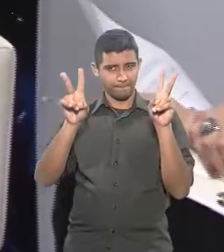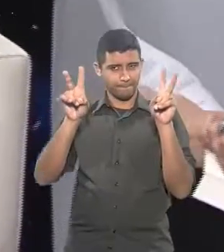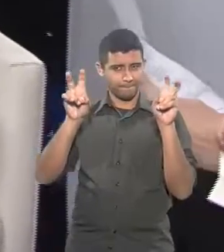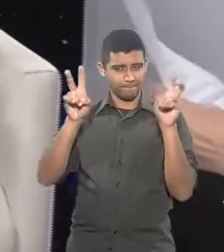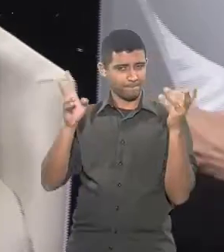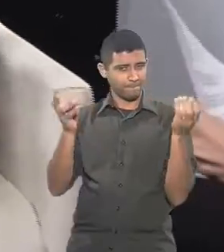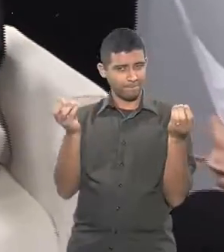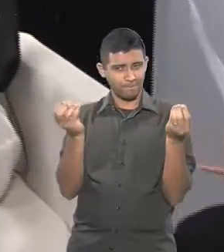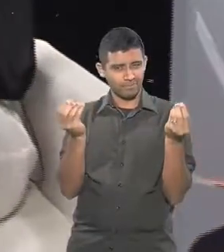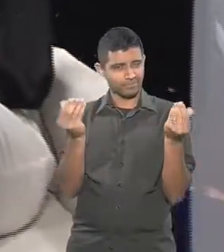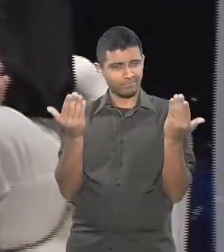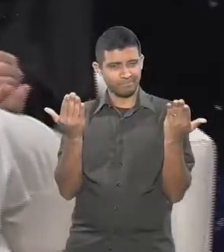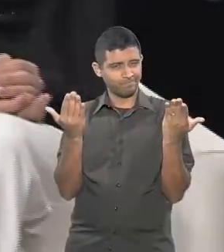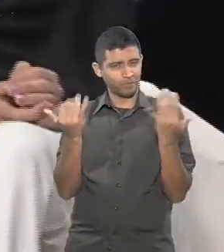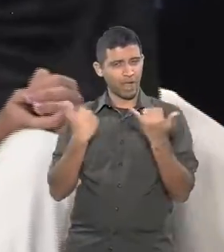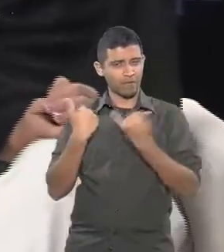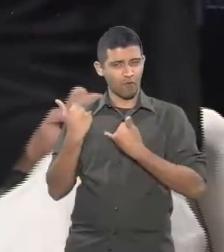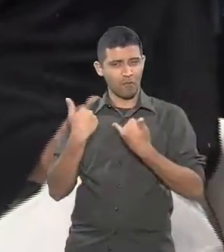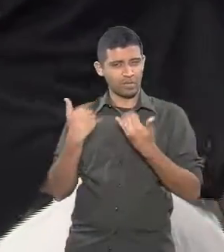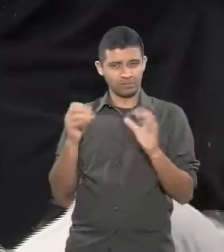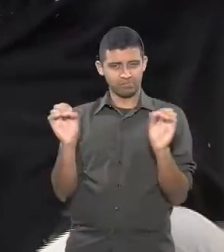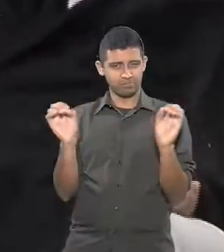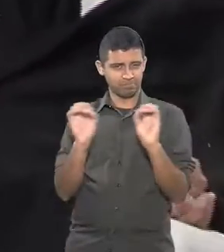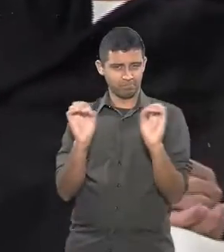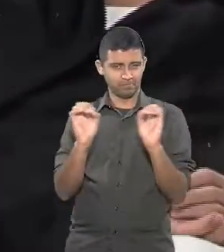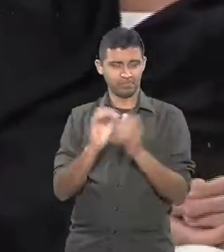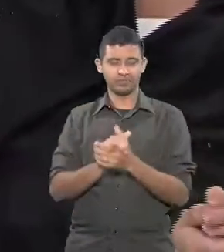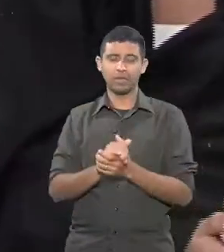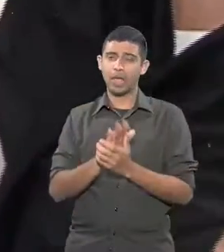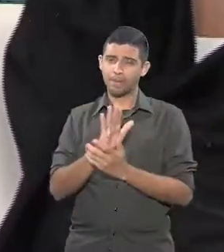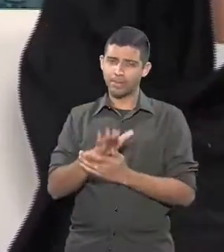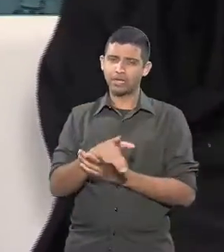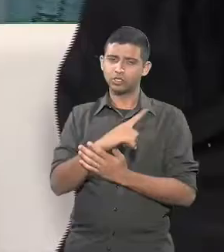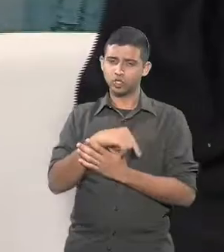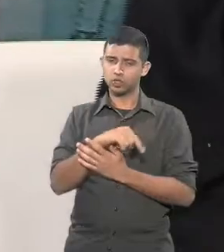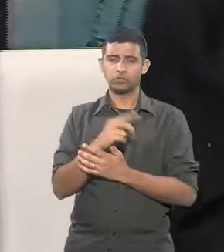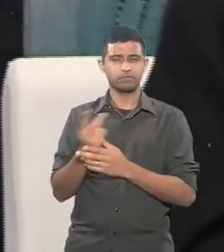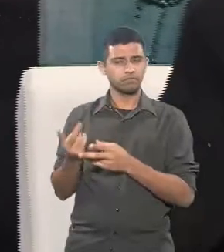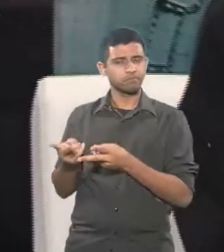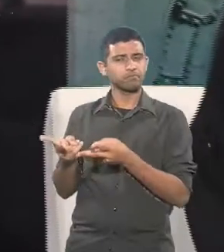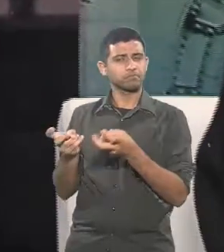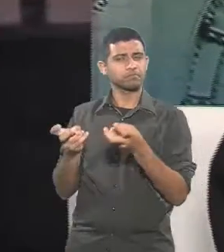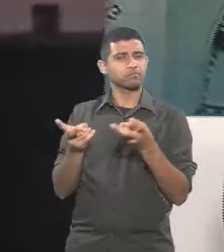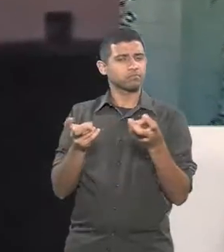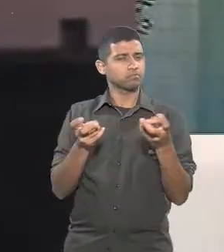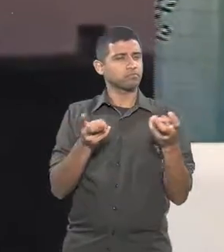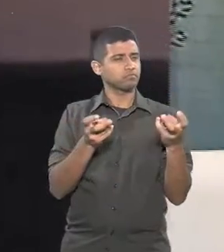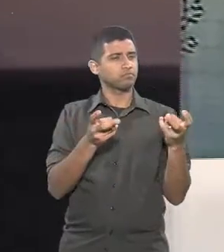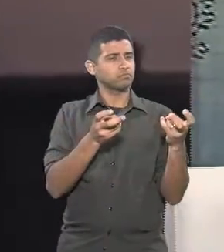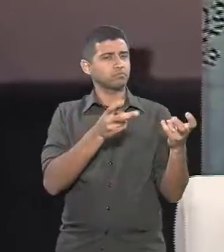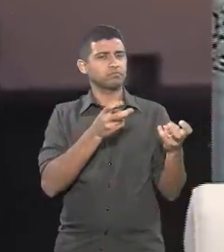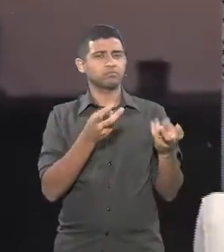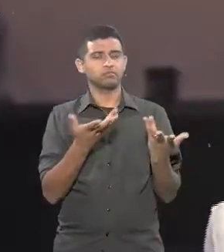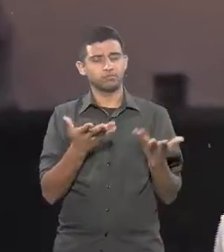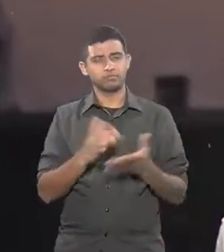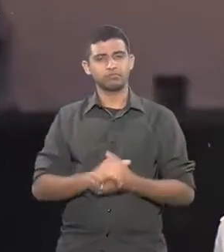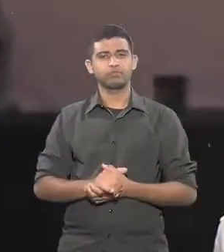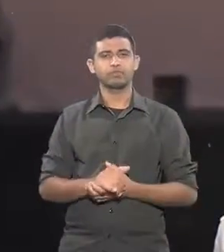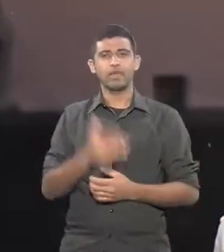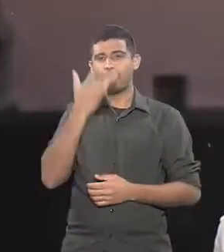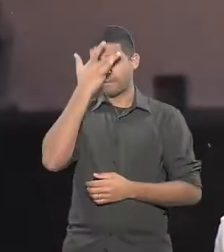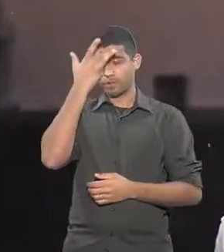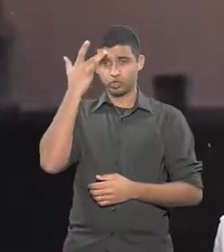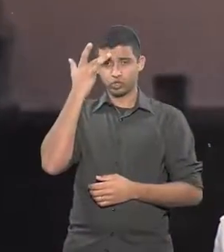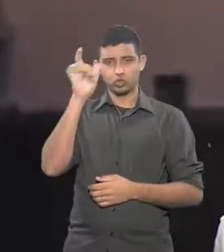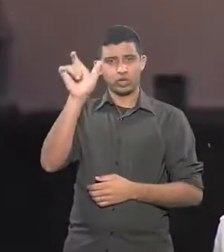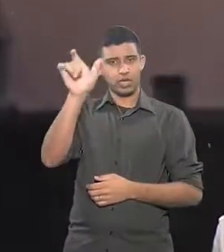aborda esse tipo de informação diretamente, mas a gente observa que, como a gente precisa que